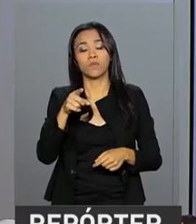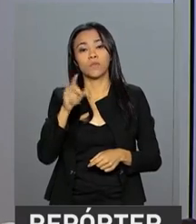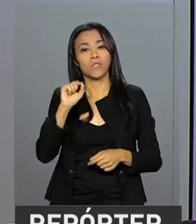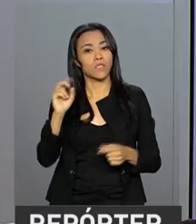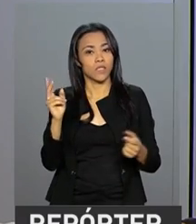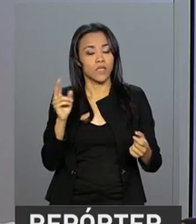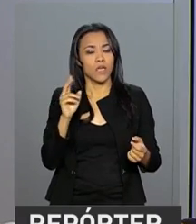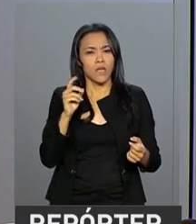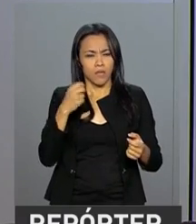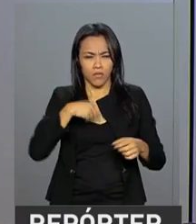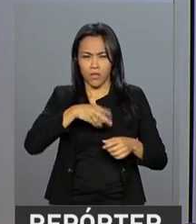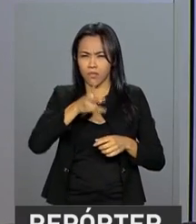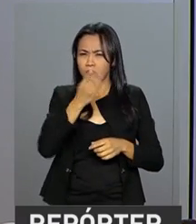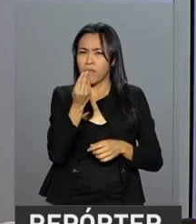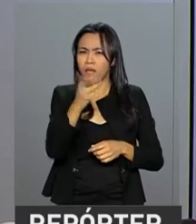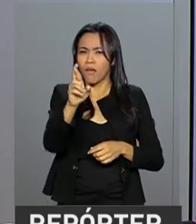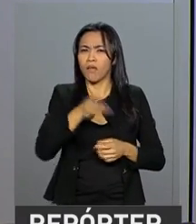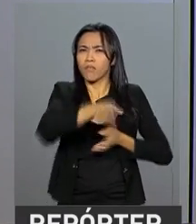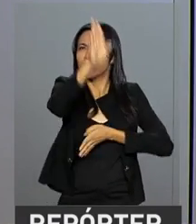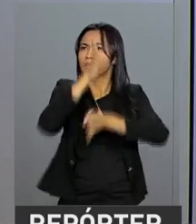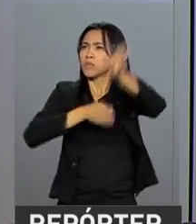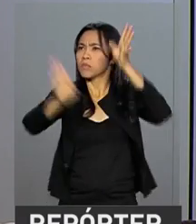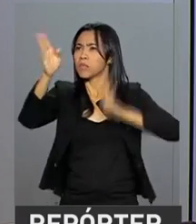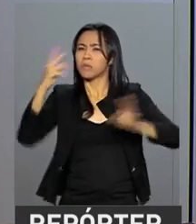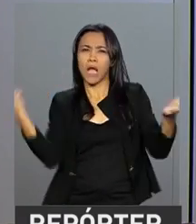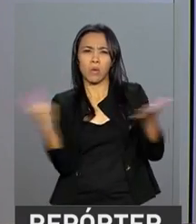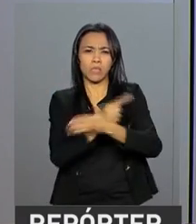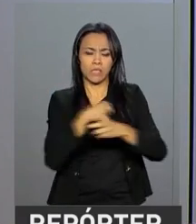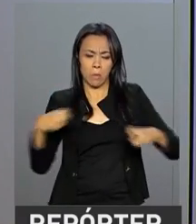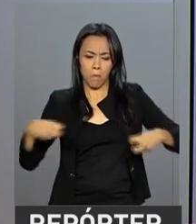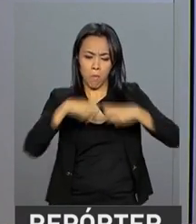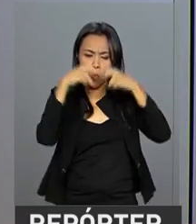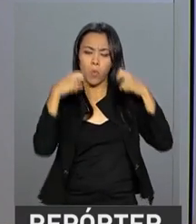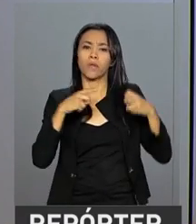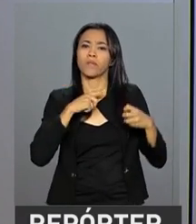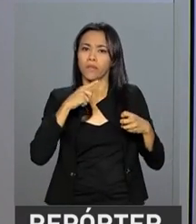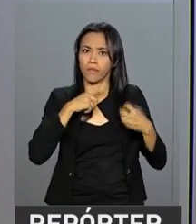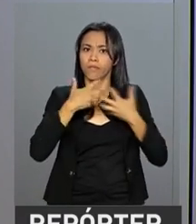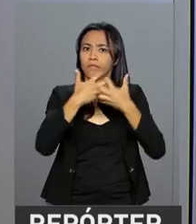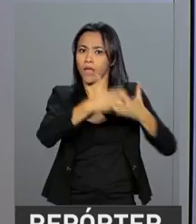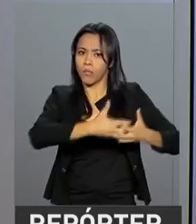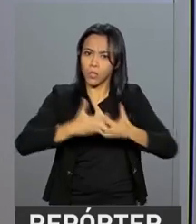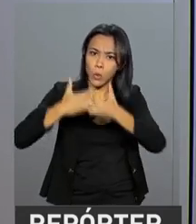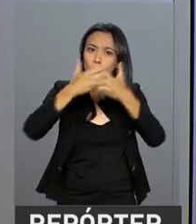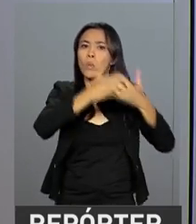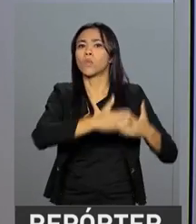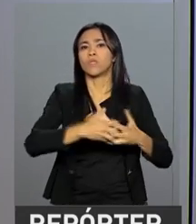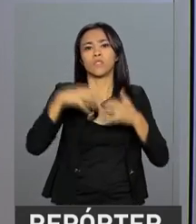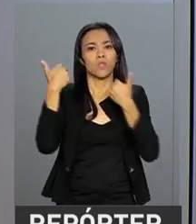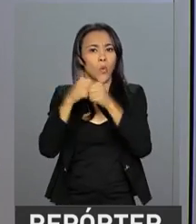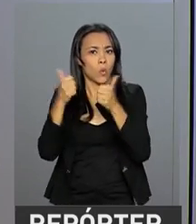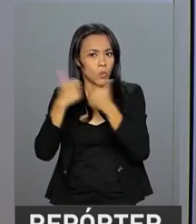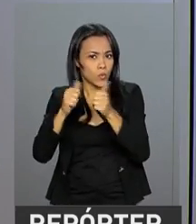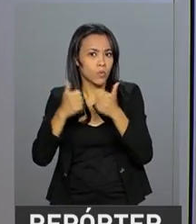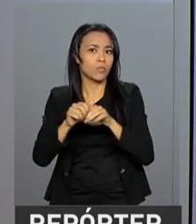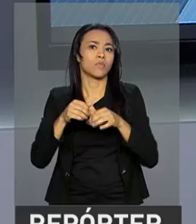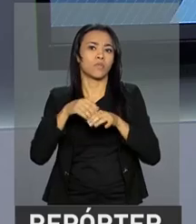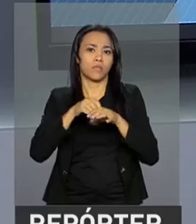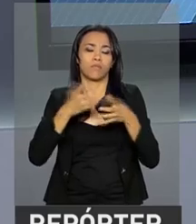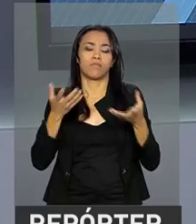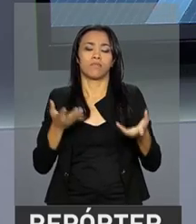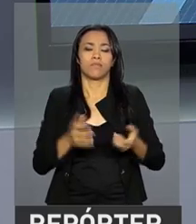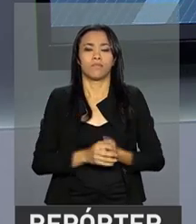acidentes nas rodovias federais envolvendo veículos dessas categorias de caminhões ônibus e carretas